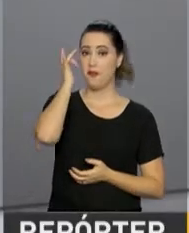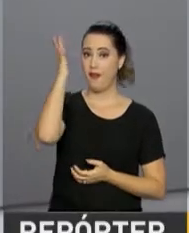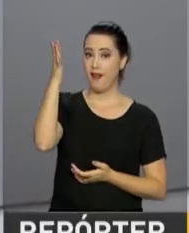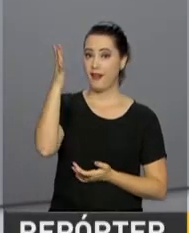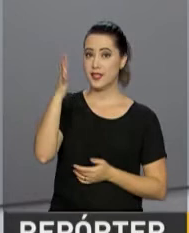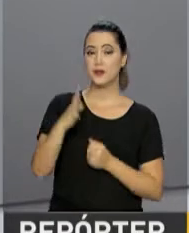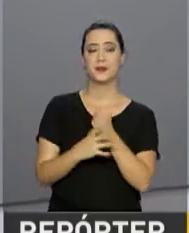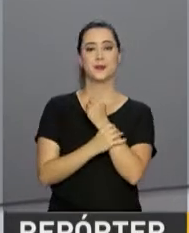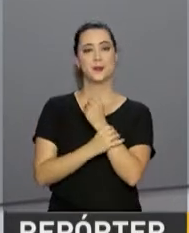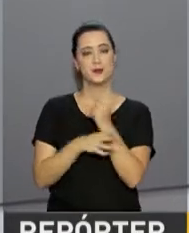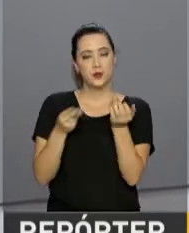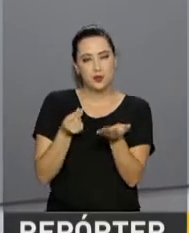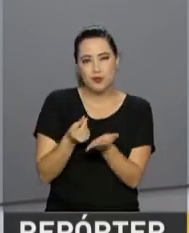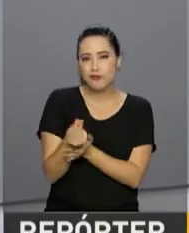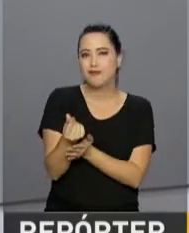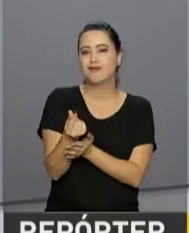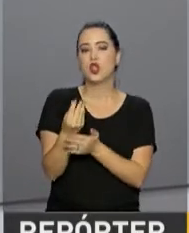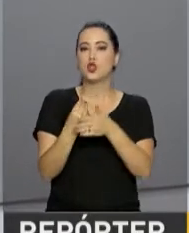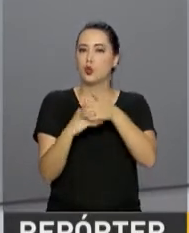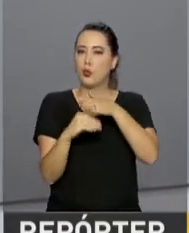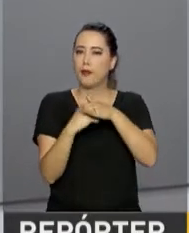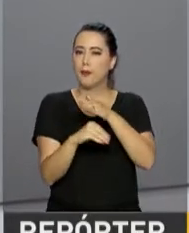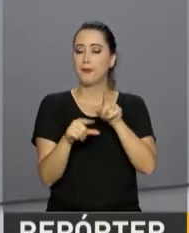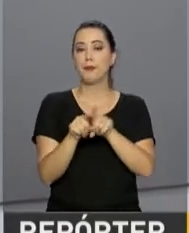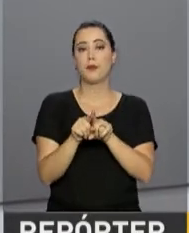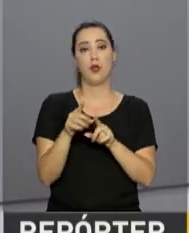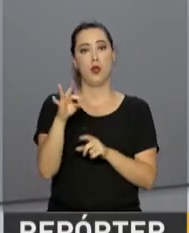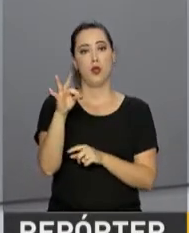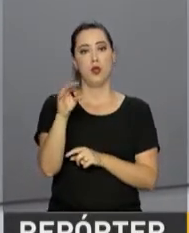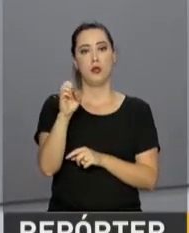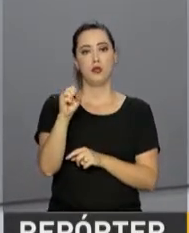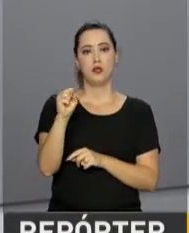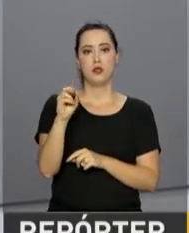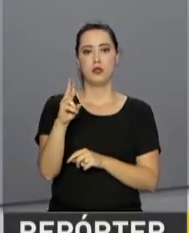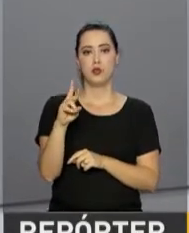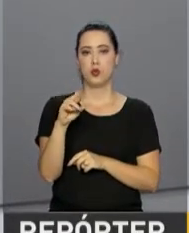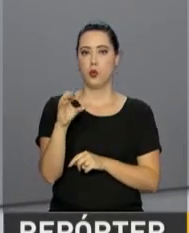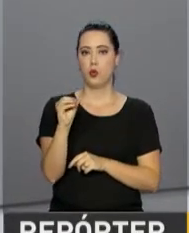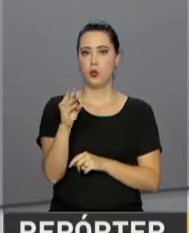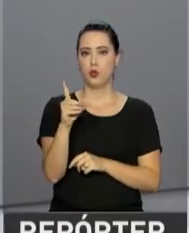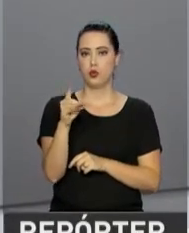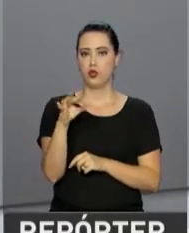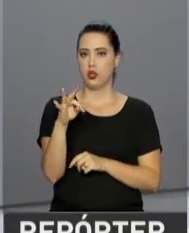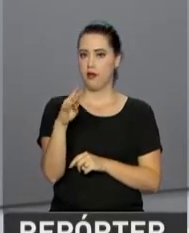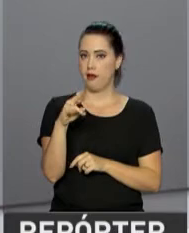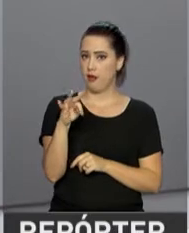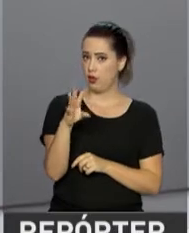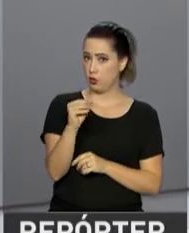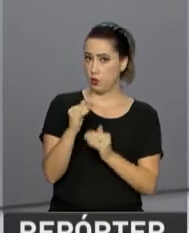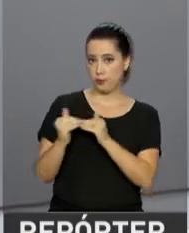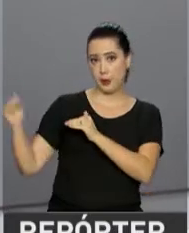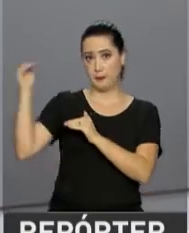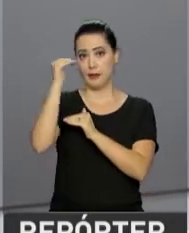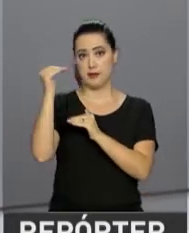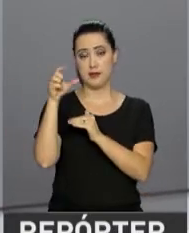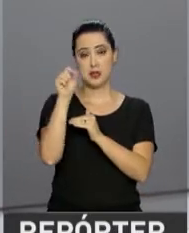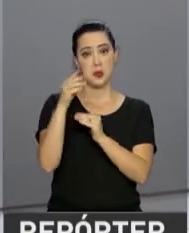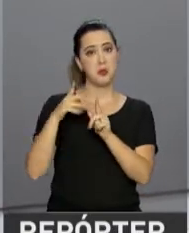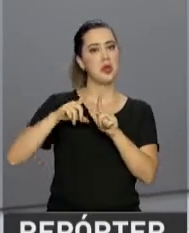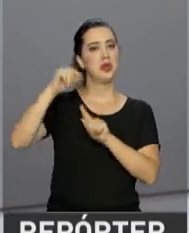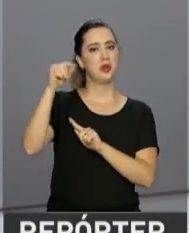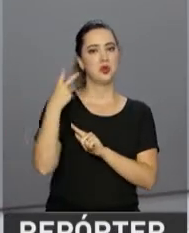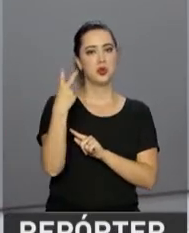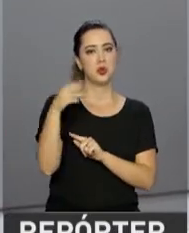fácil e segura de investir no tesouro direto em março ultrapassou a marca recorde de 2 milhões de